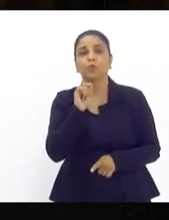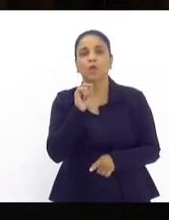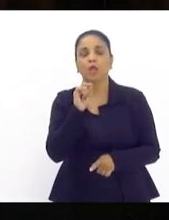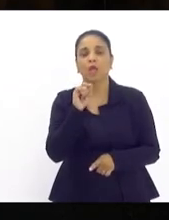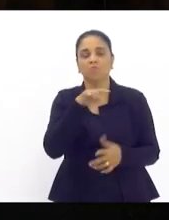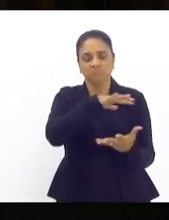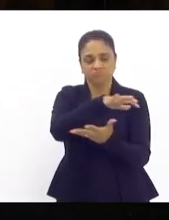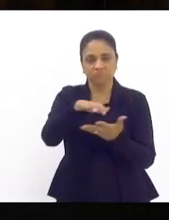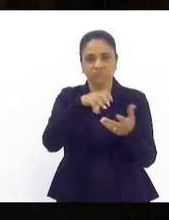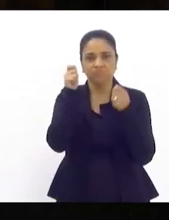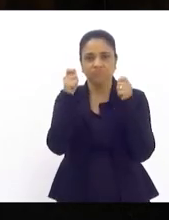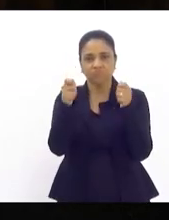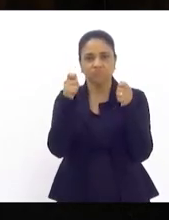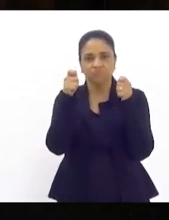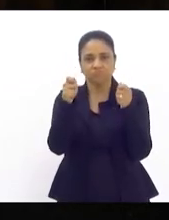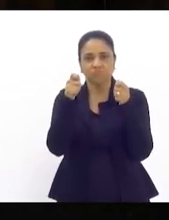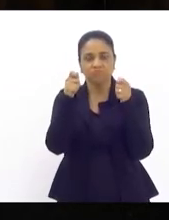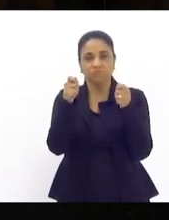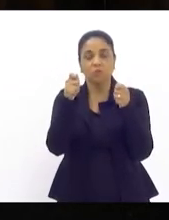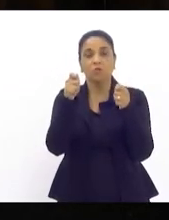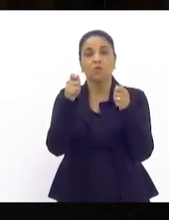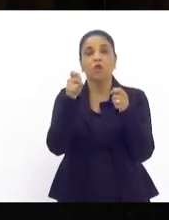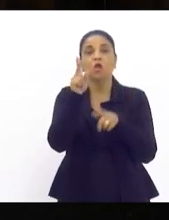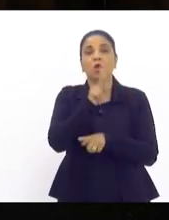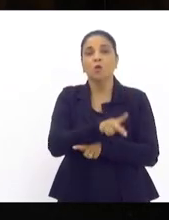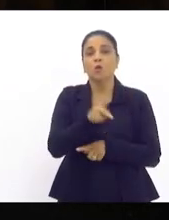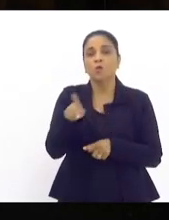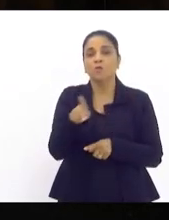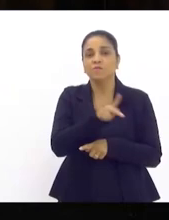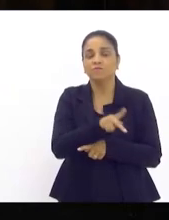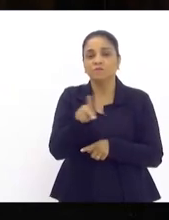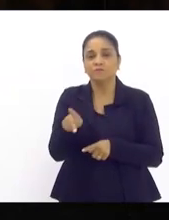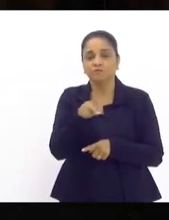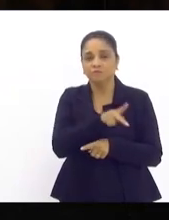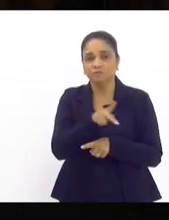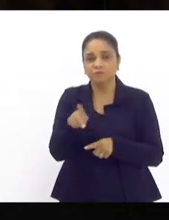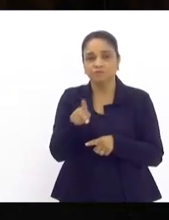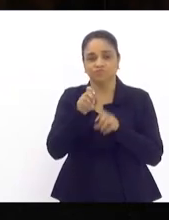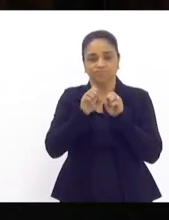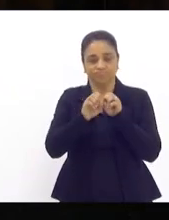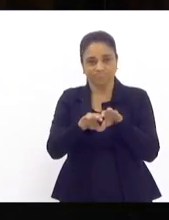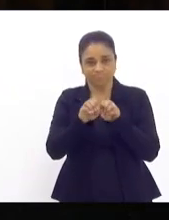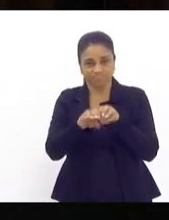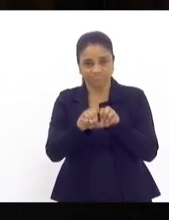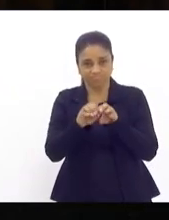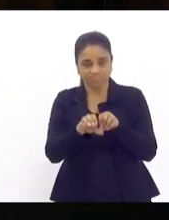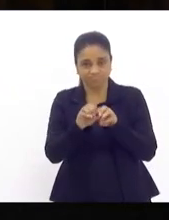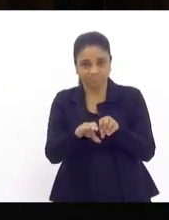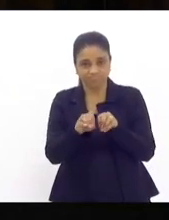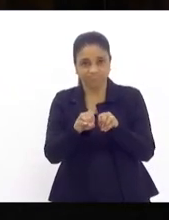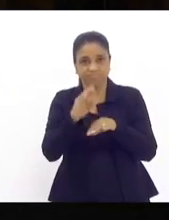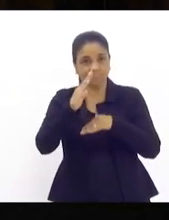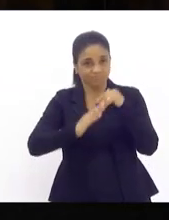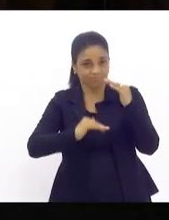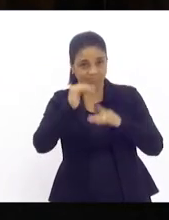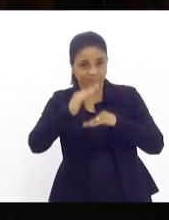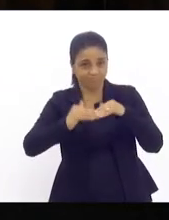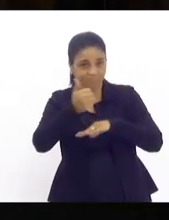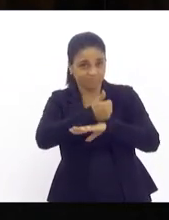paralisação dos profissionais de educação, profissionais estes